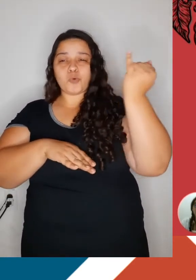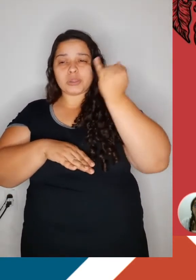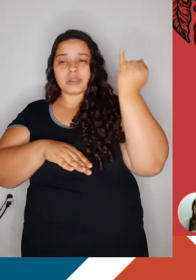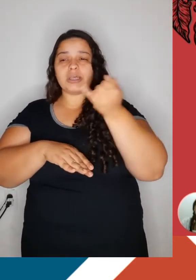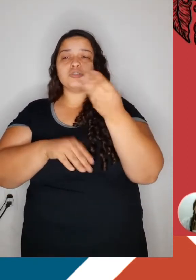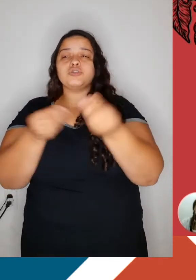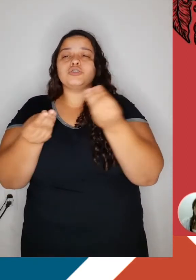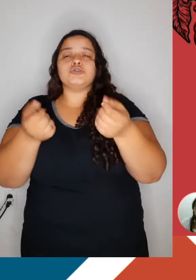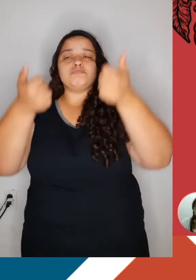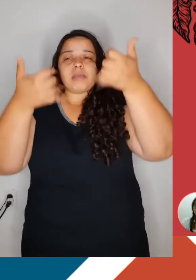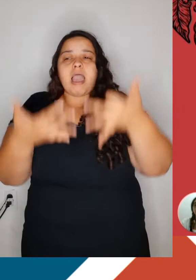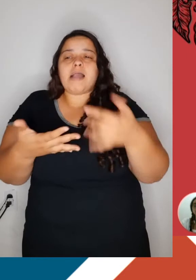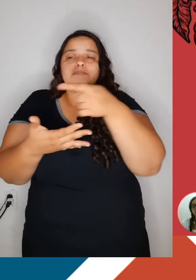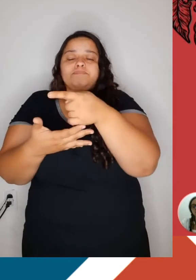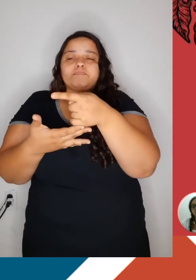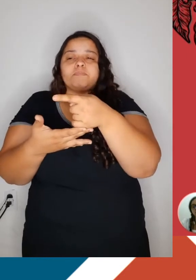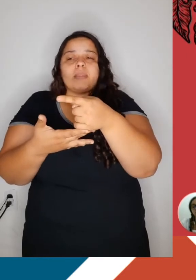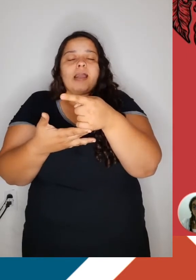mais importante gênero